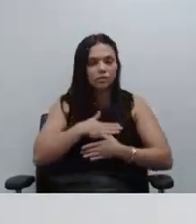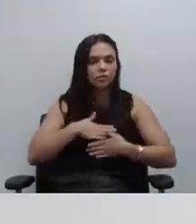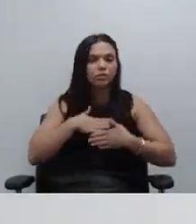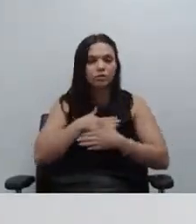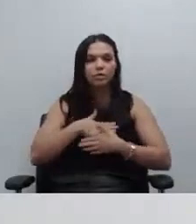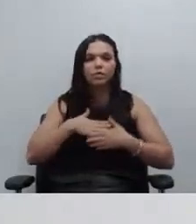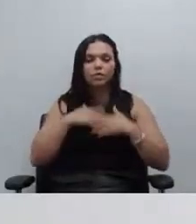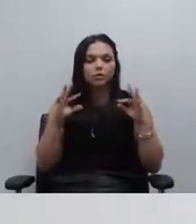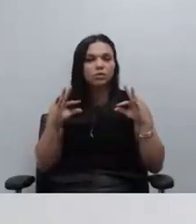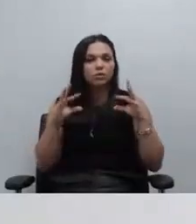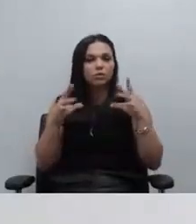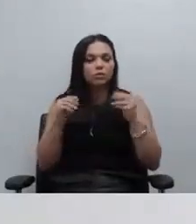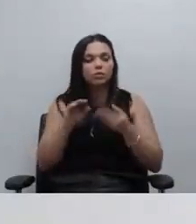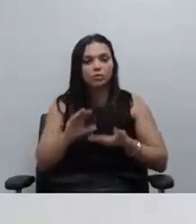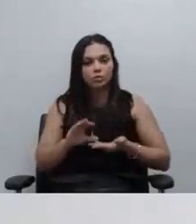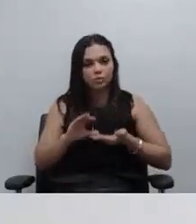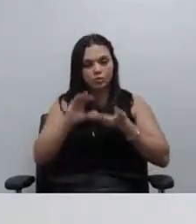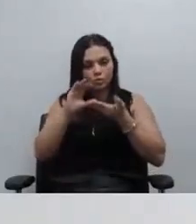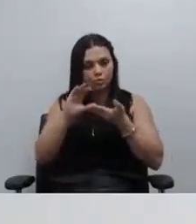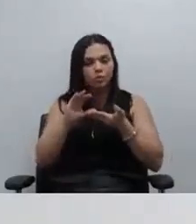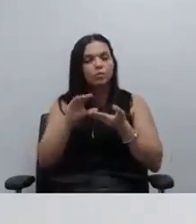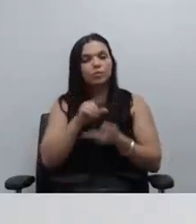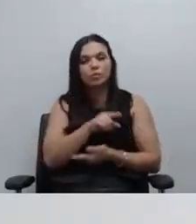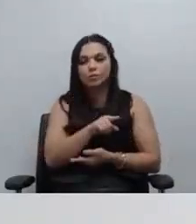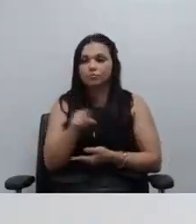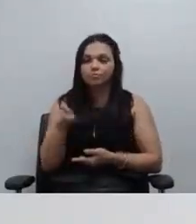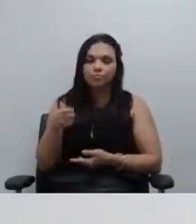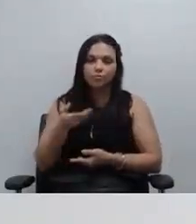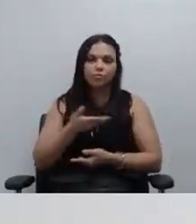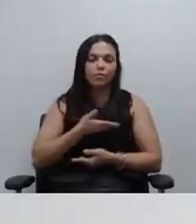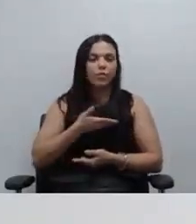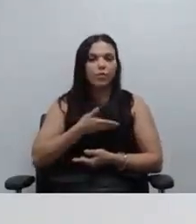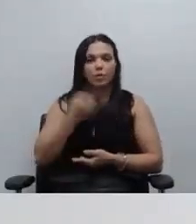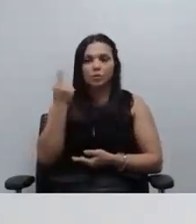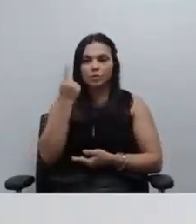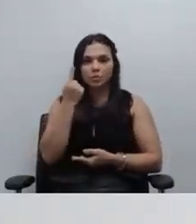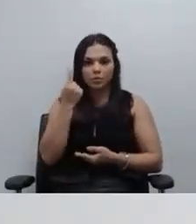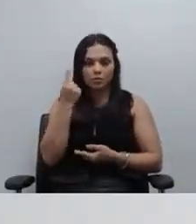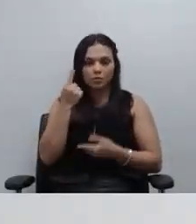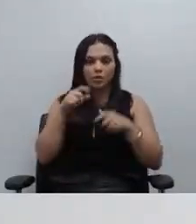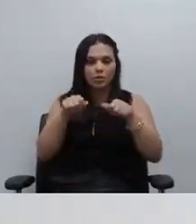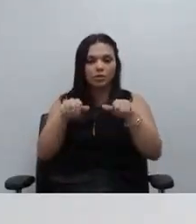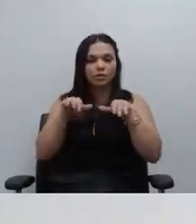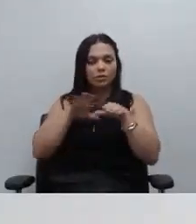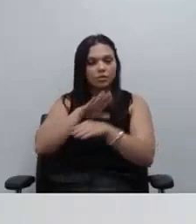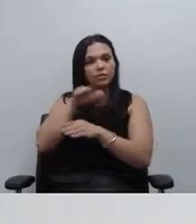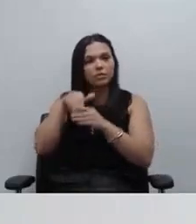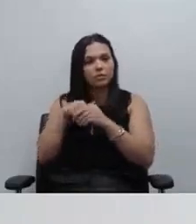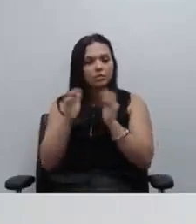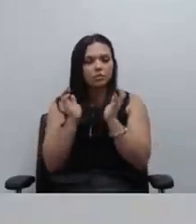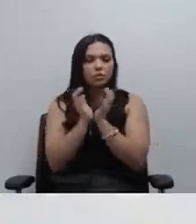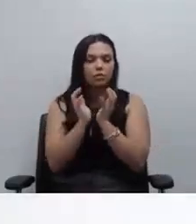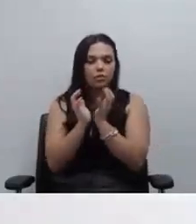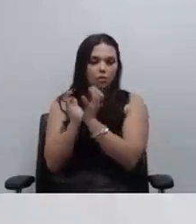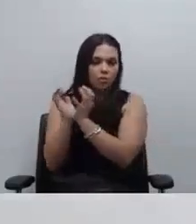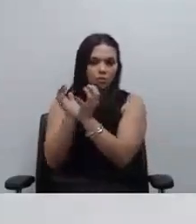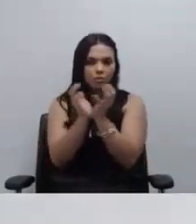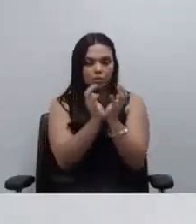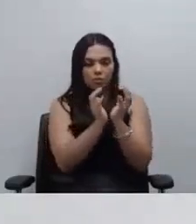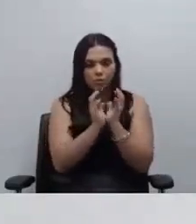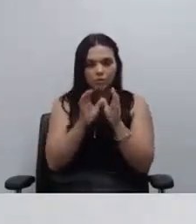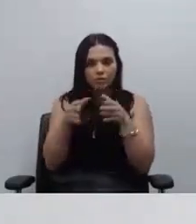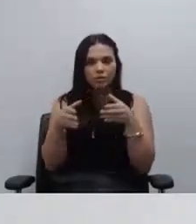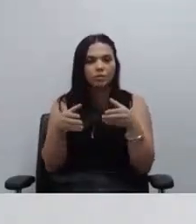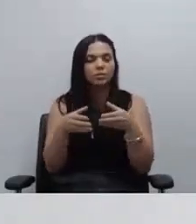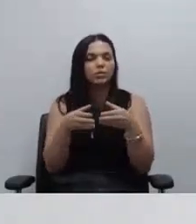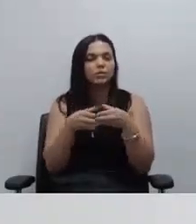os conselheiros e conselheiras, excelentíssimos colegas, pela primeira sessão dessa composição de conselheiros natos